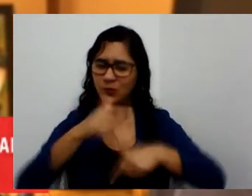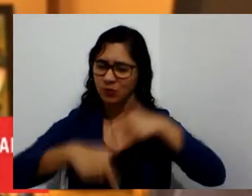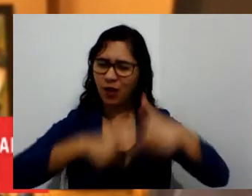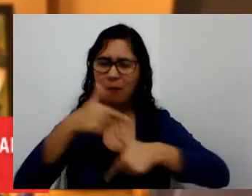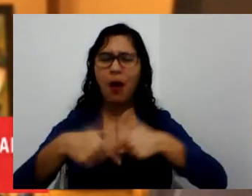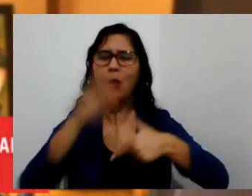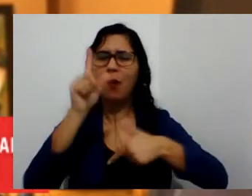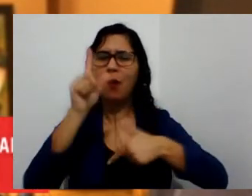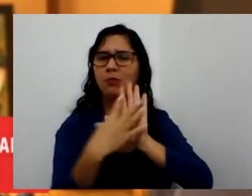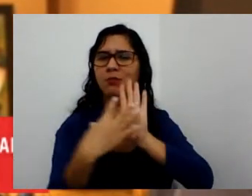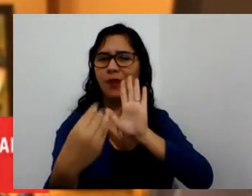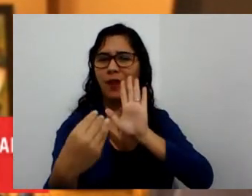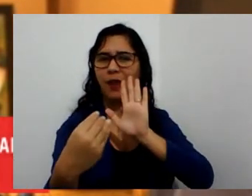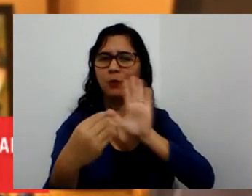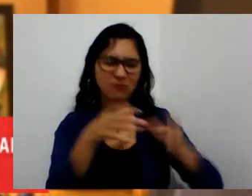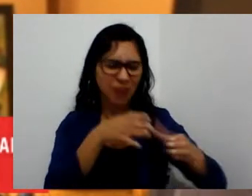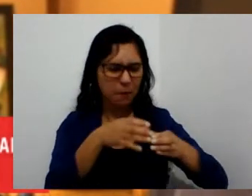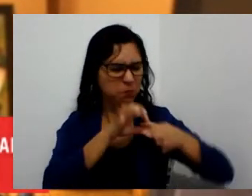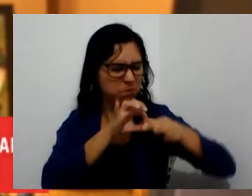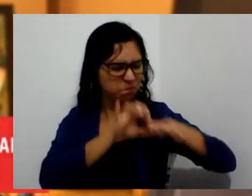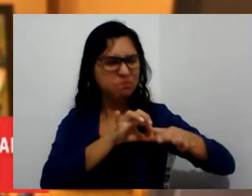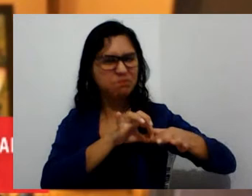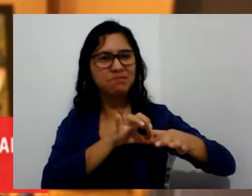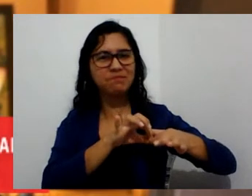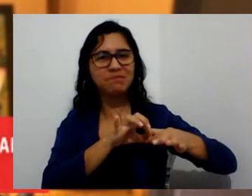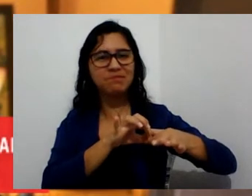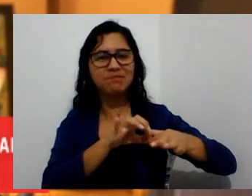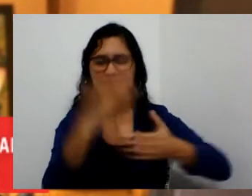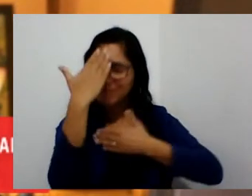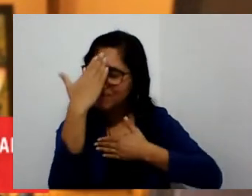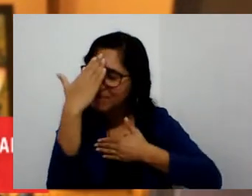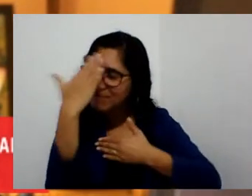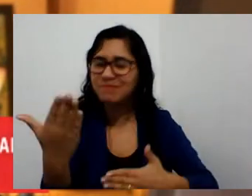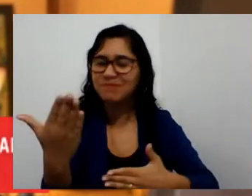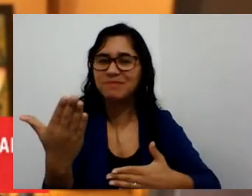exemplo de trabalho em equipe. Muito obrigado.